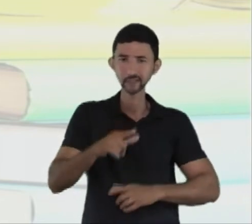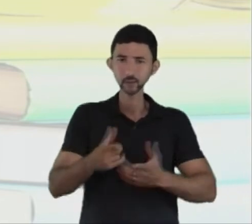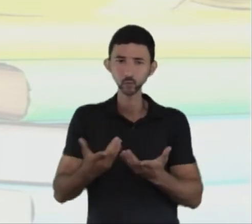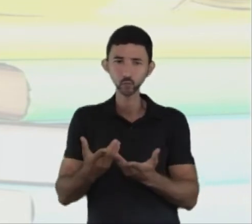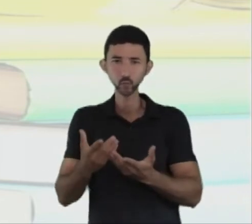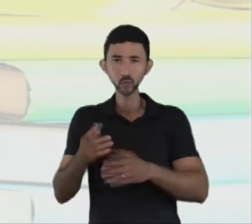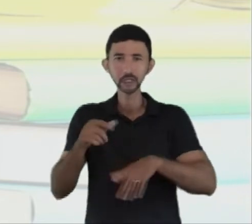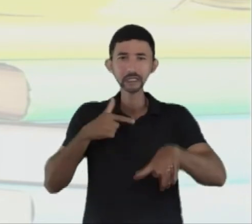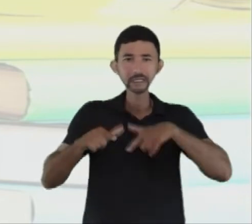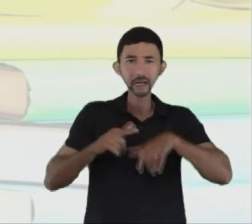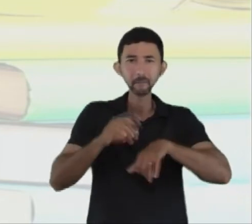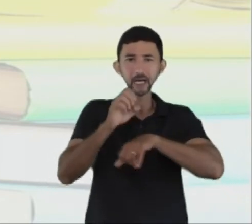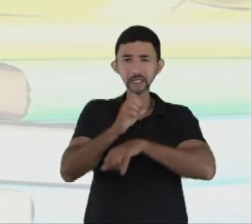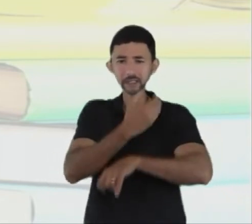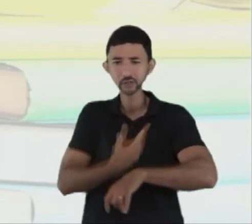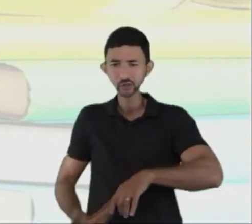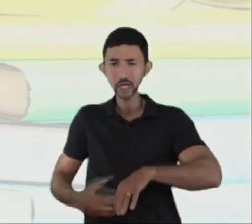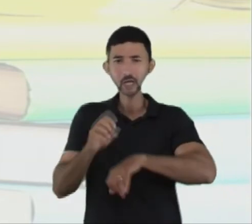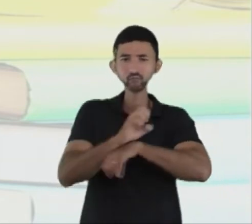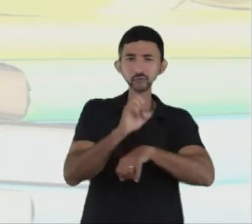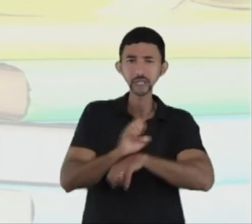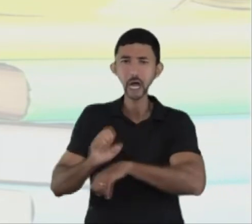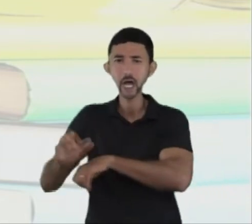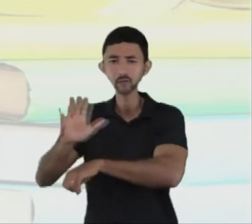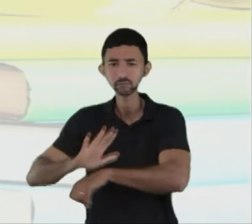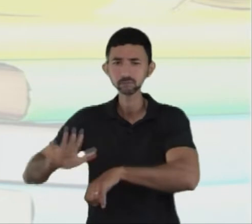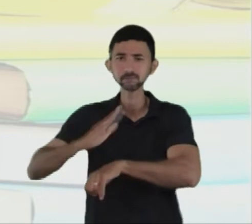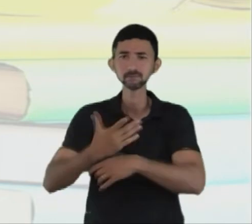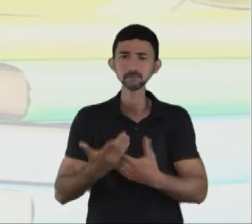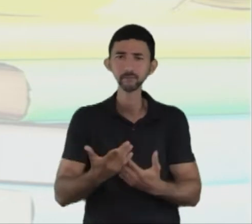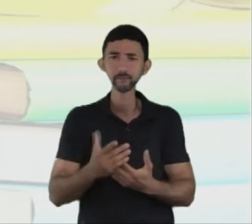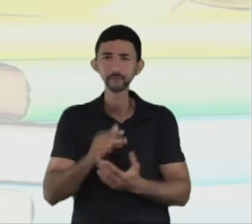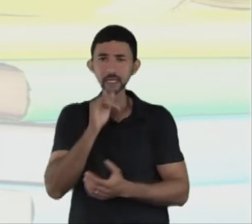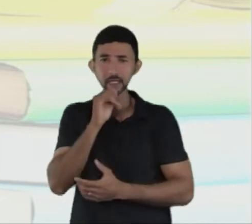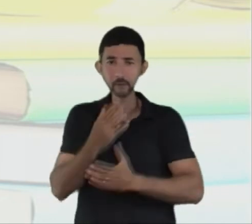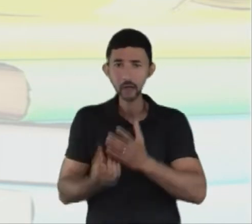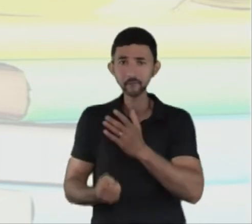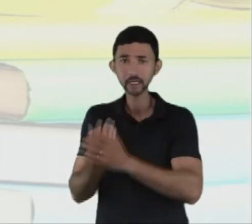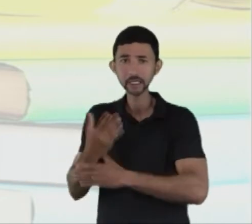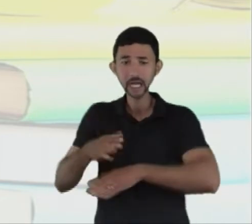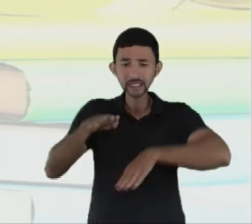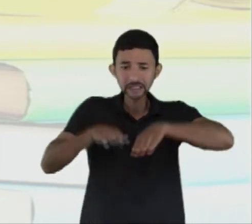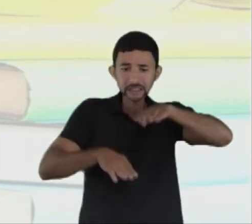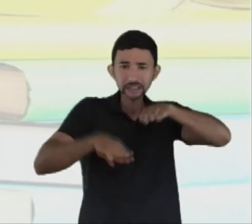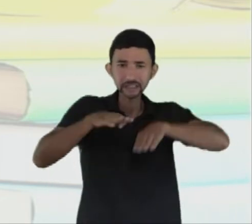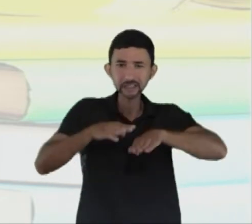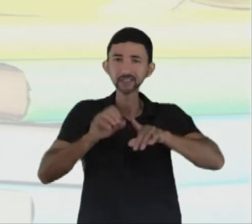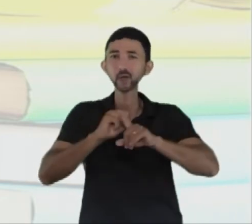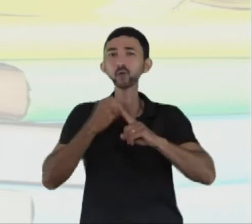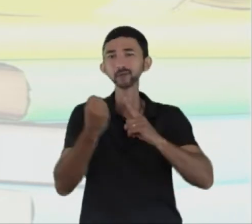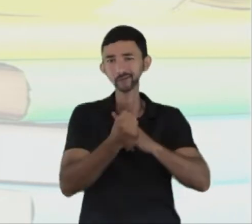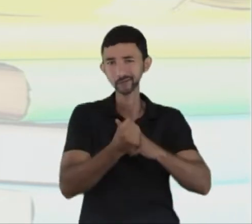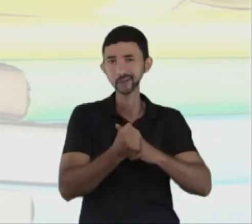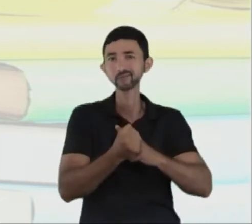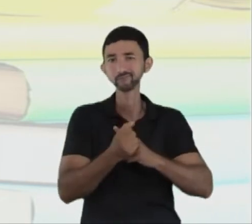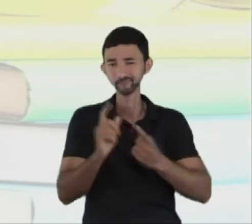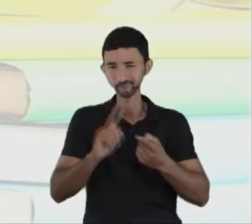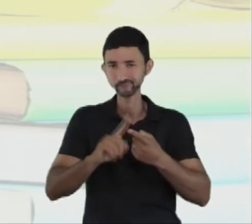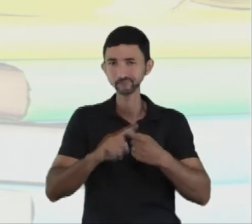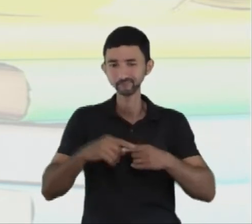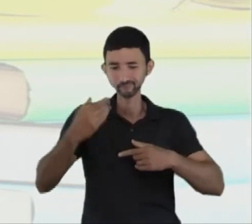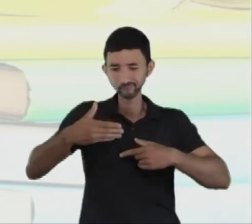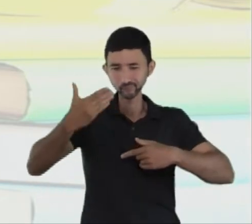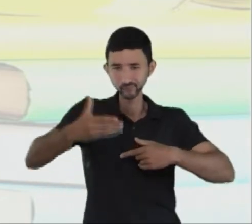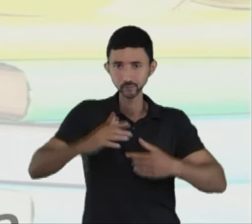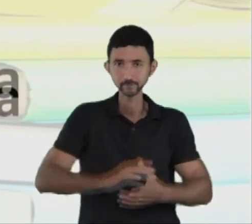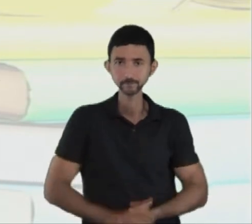do Estado, o Estado que vai regular todas essas relações, foram criadas outras desigualdades sociais, que a gente vai ver mais um pouquinho para frente, tá?